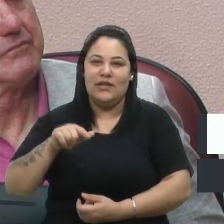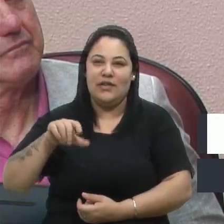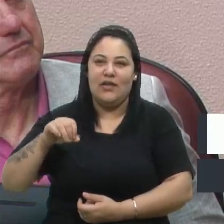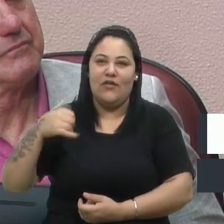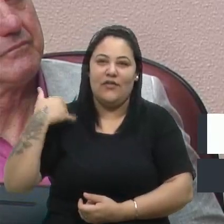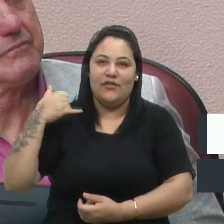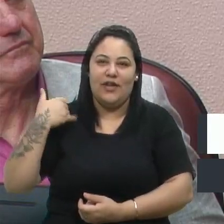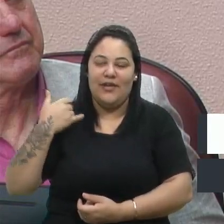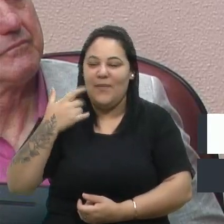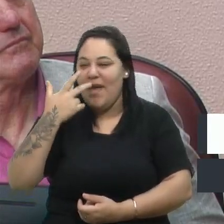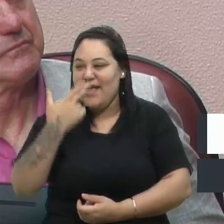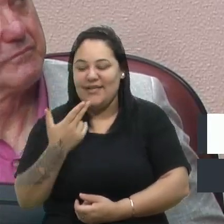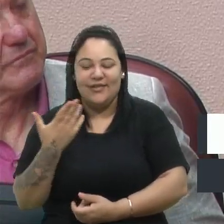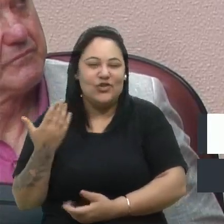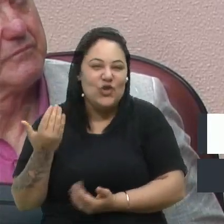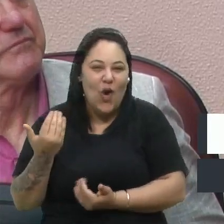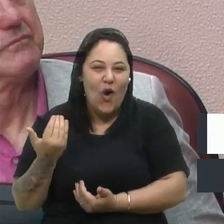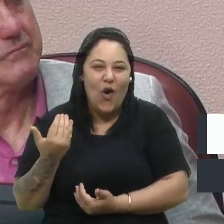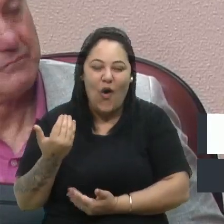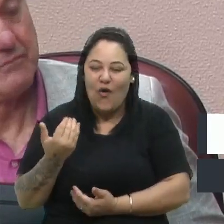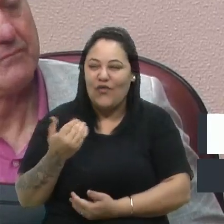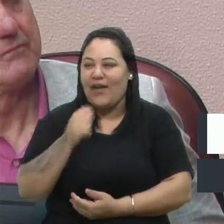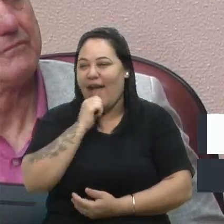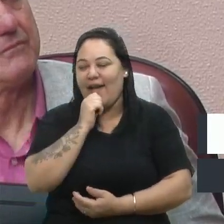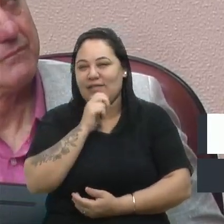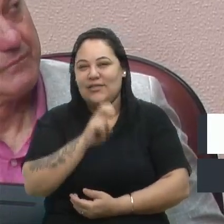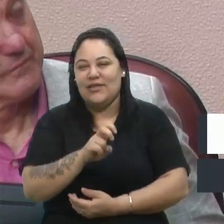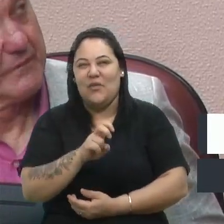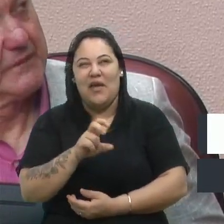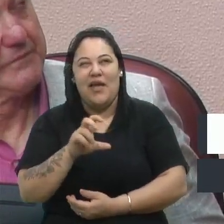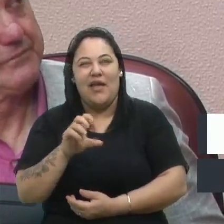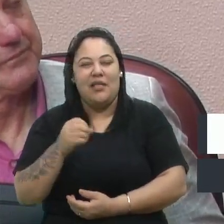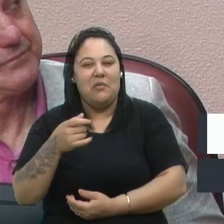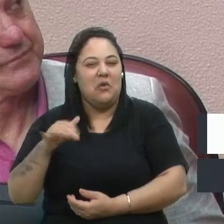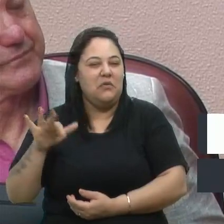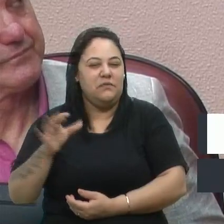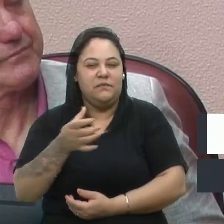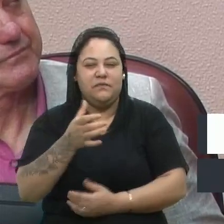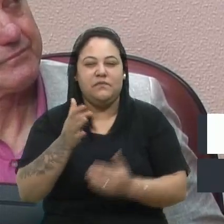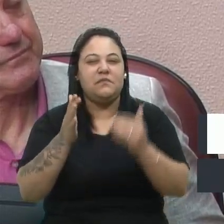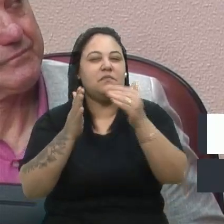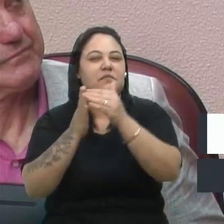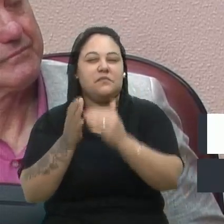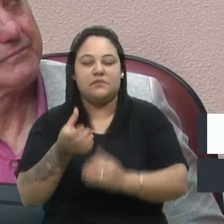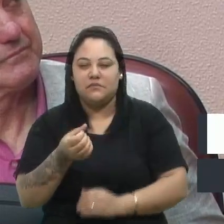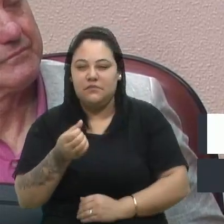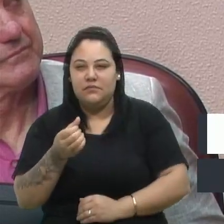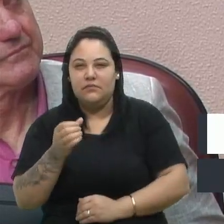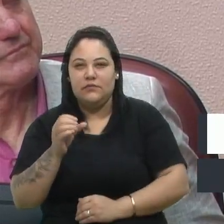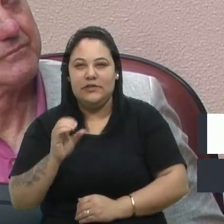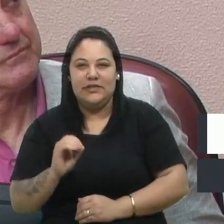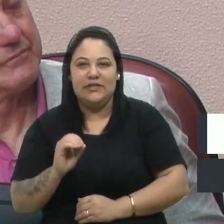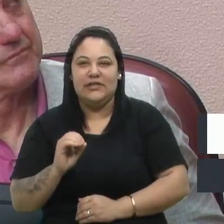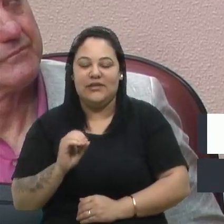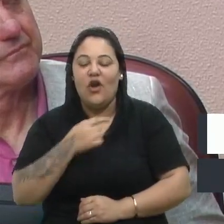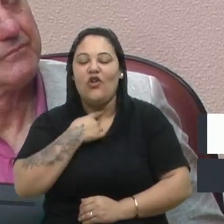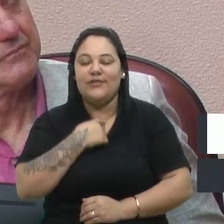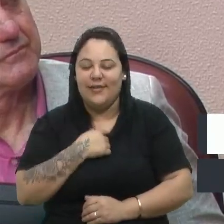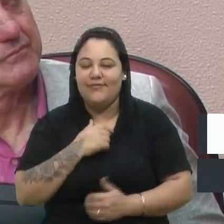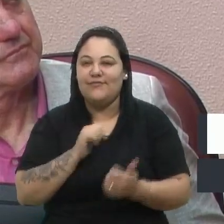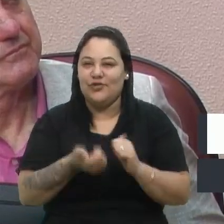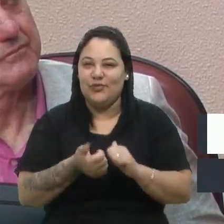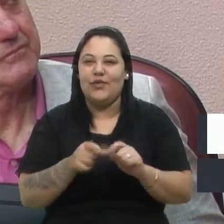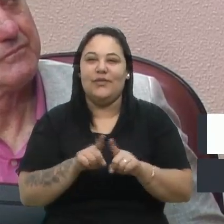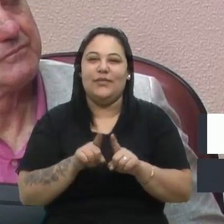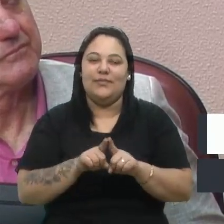um guri aí de uns 50 e poucos, 60 anos no máximo, com 79 anos, gostava de um futebolzinho ainda,